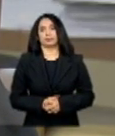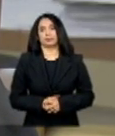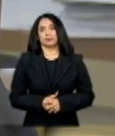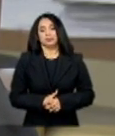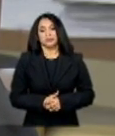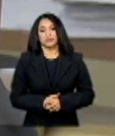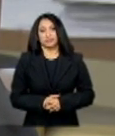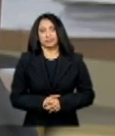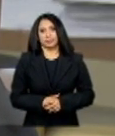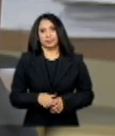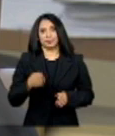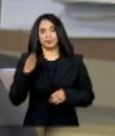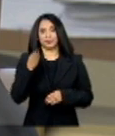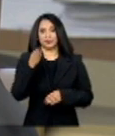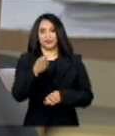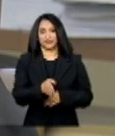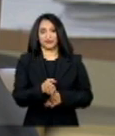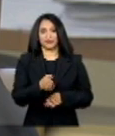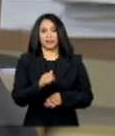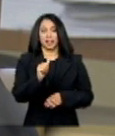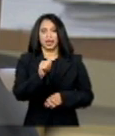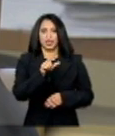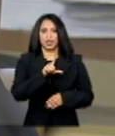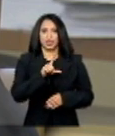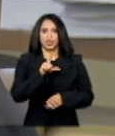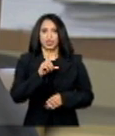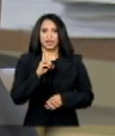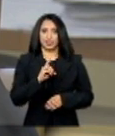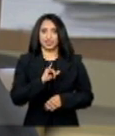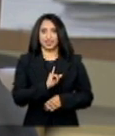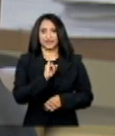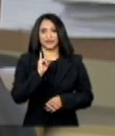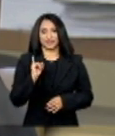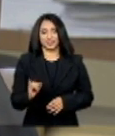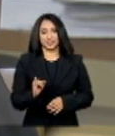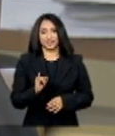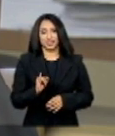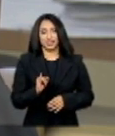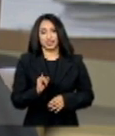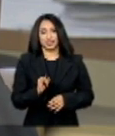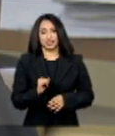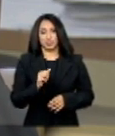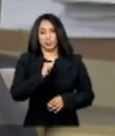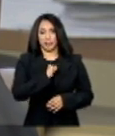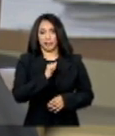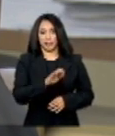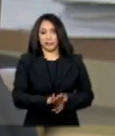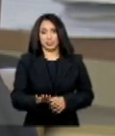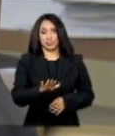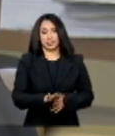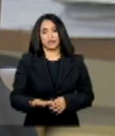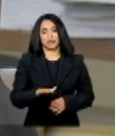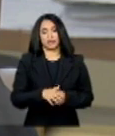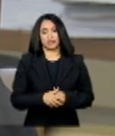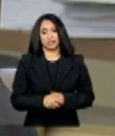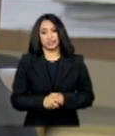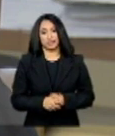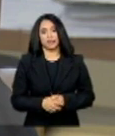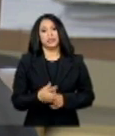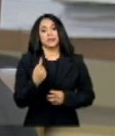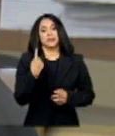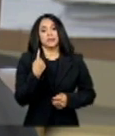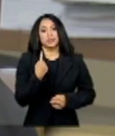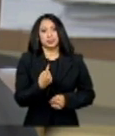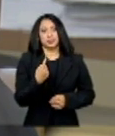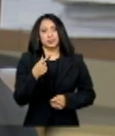em colombianos riscos de uso do estatuto da criança e do adolescente artigo 16 1 105